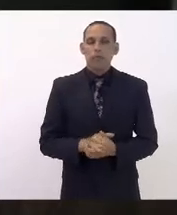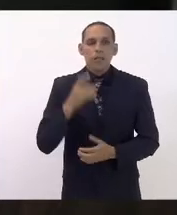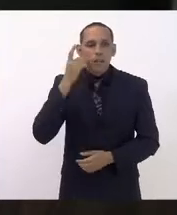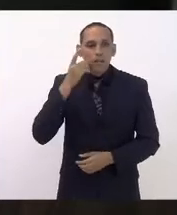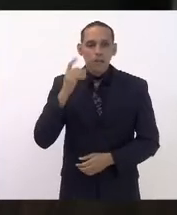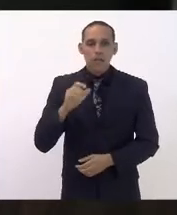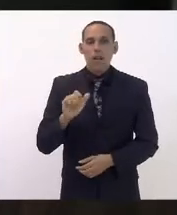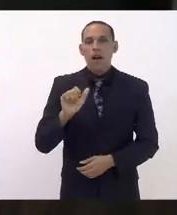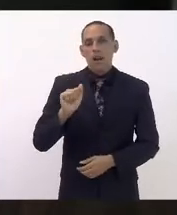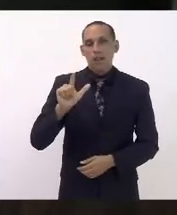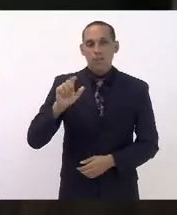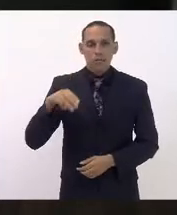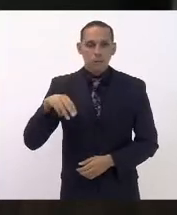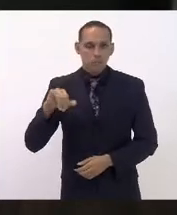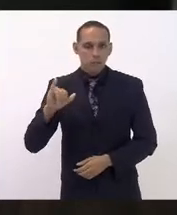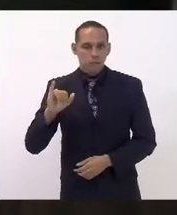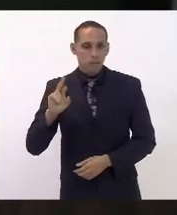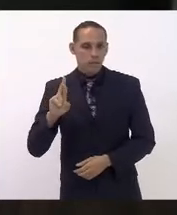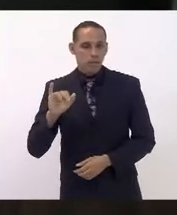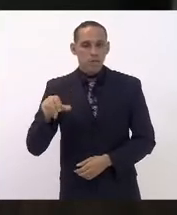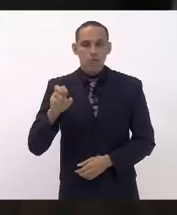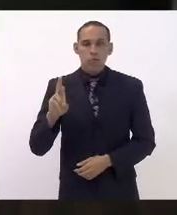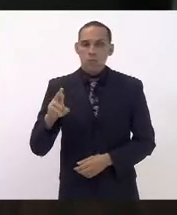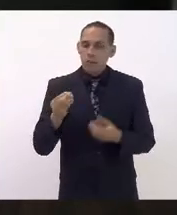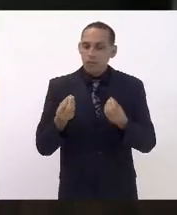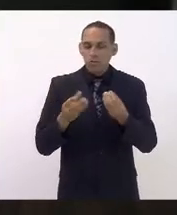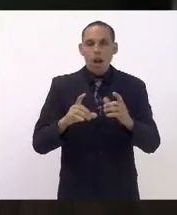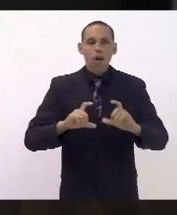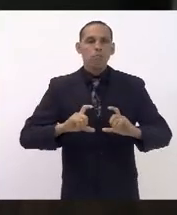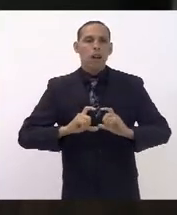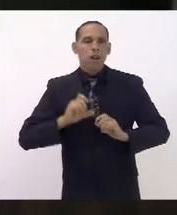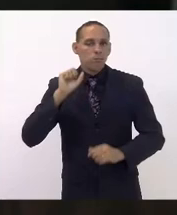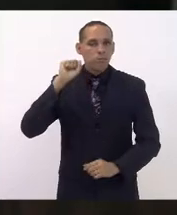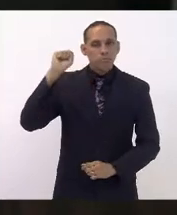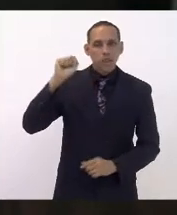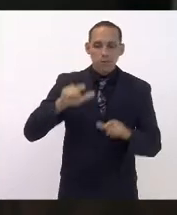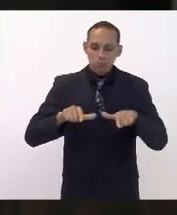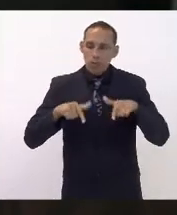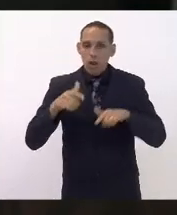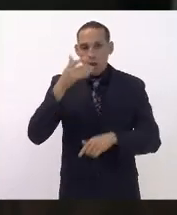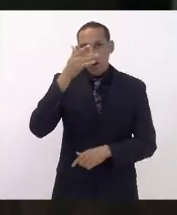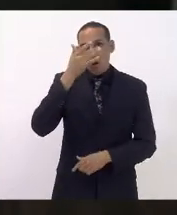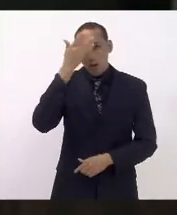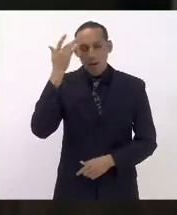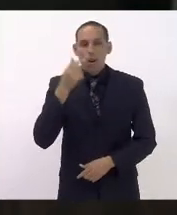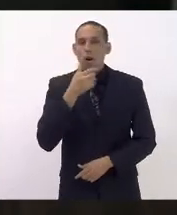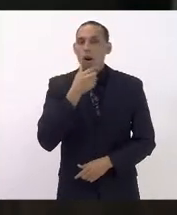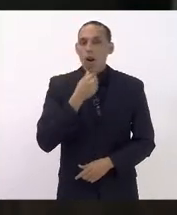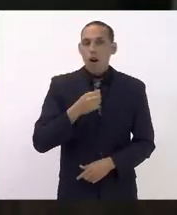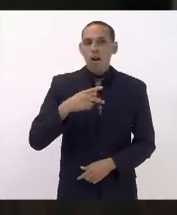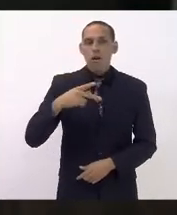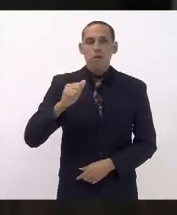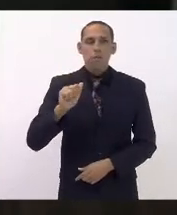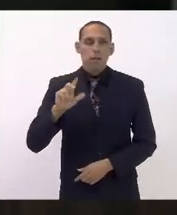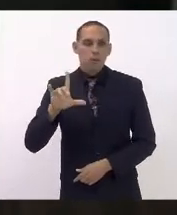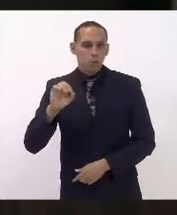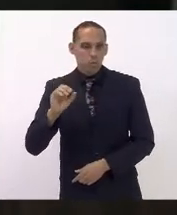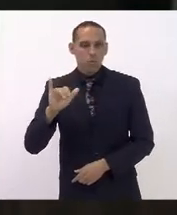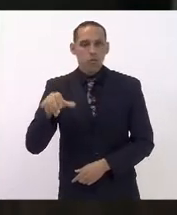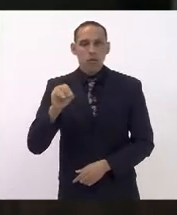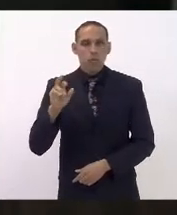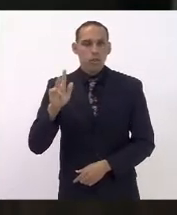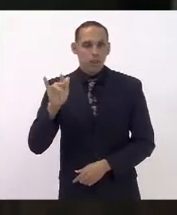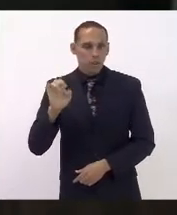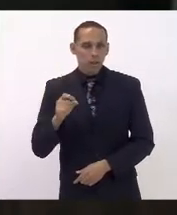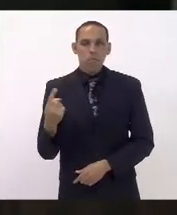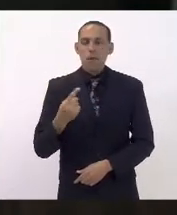Jalmis Júnior. Concede medalha Tiradentes, respectivo diploma, ao senhor Paulo Jorge Desterro de Azevedo, primeiro